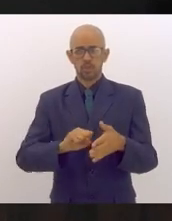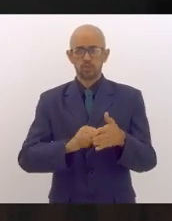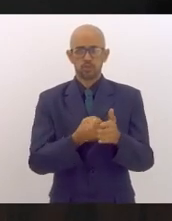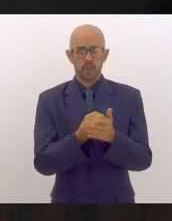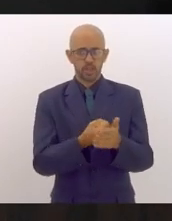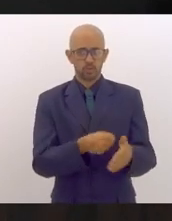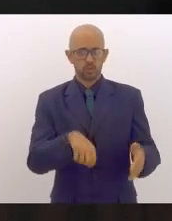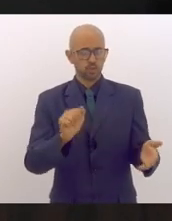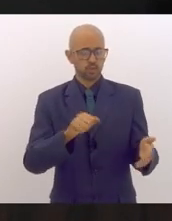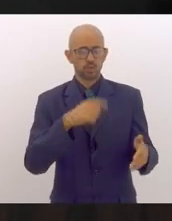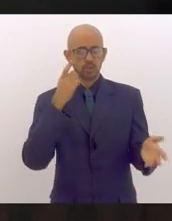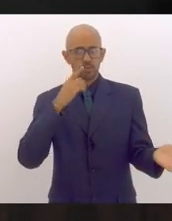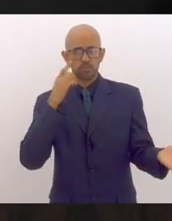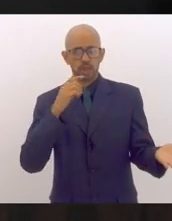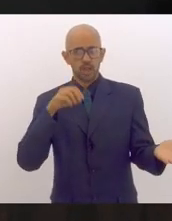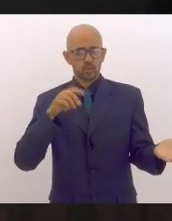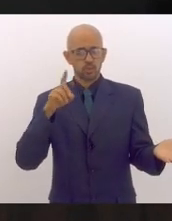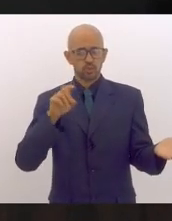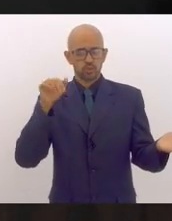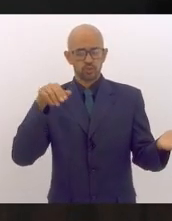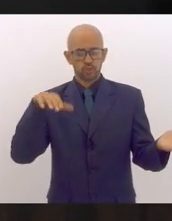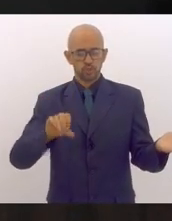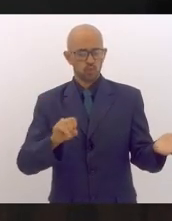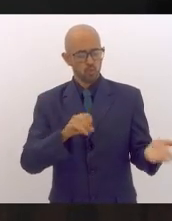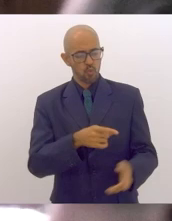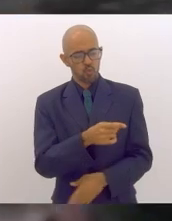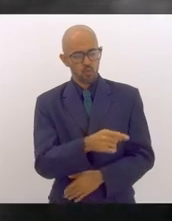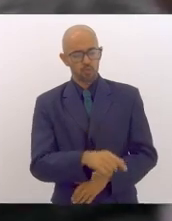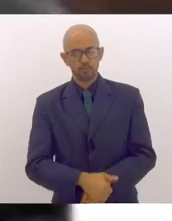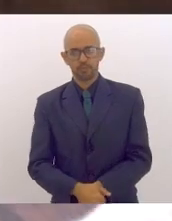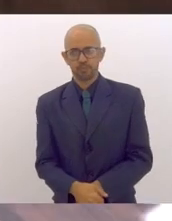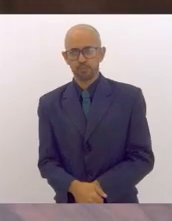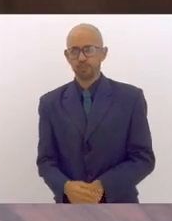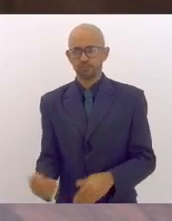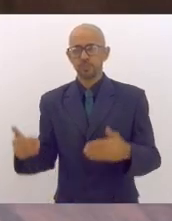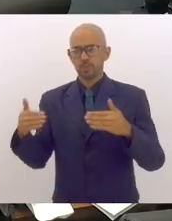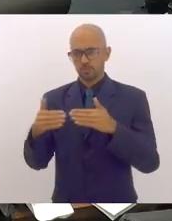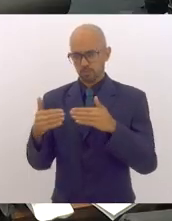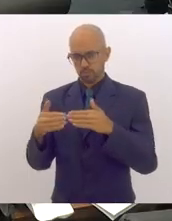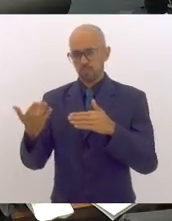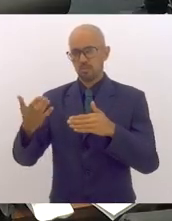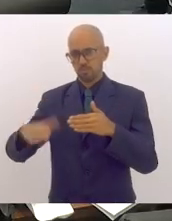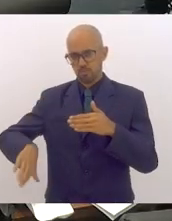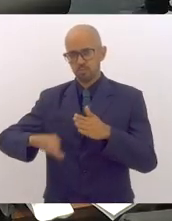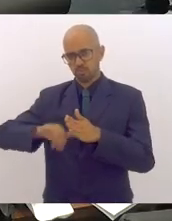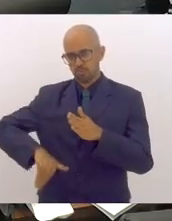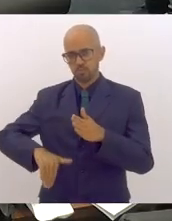Vetos, para emitir parecer, o nobre deputado Marcelo Dino. Pela derrubada, senhor presidente.